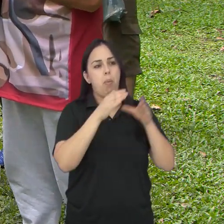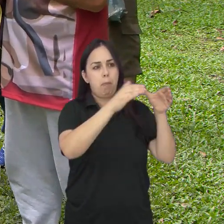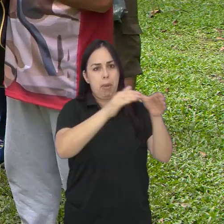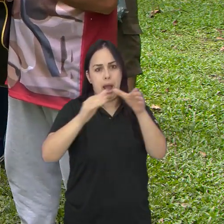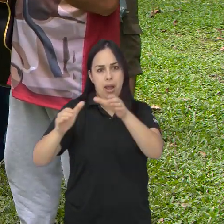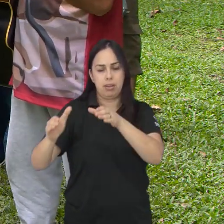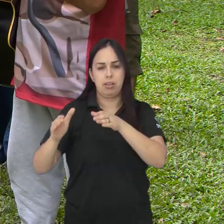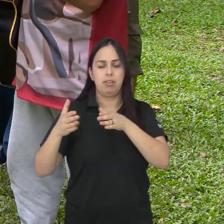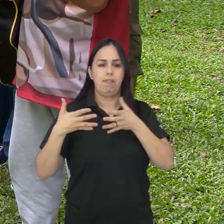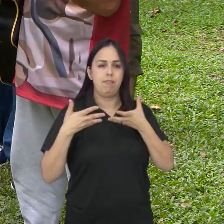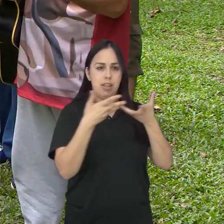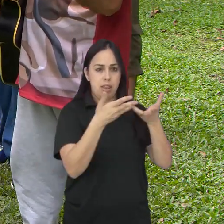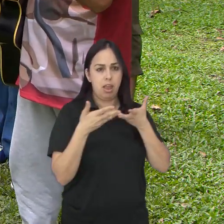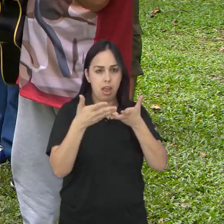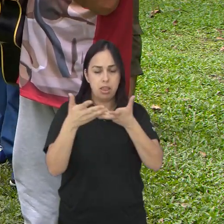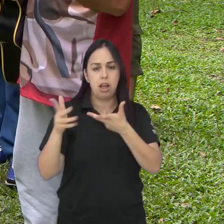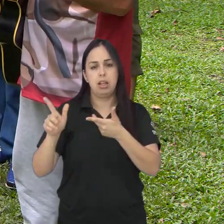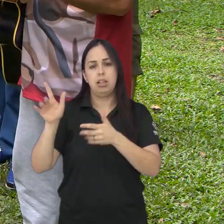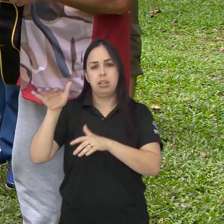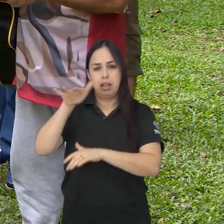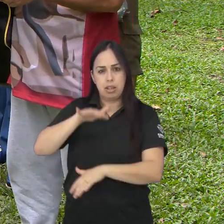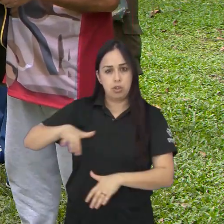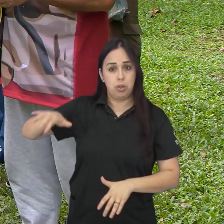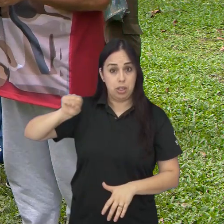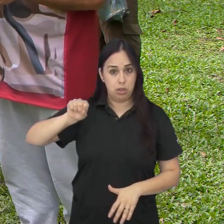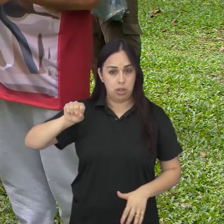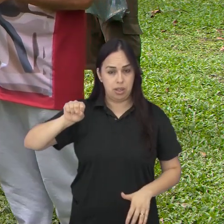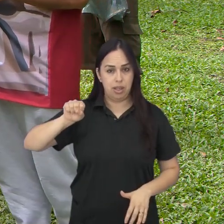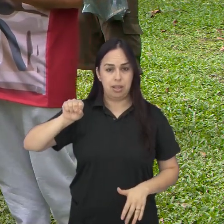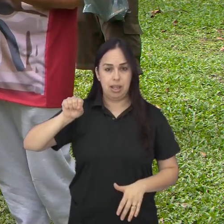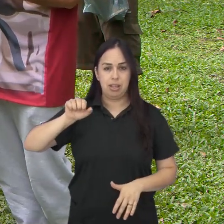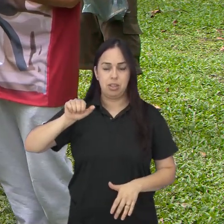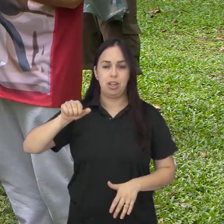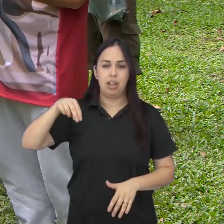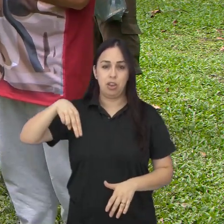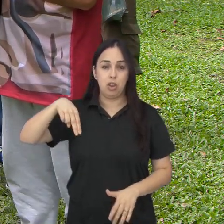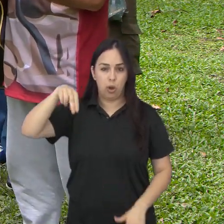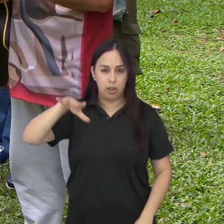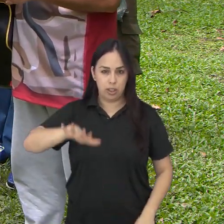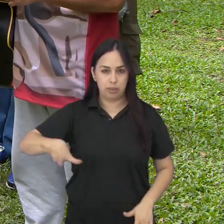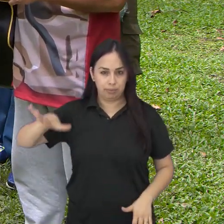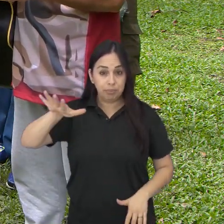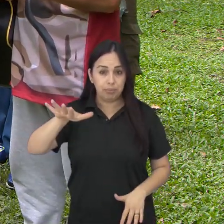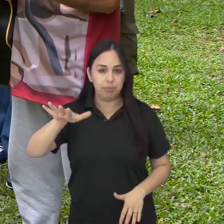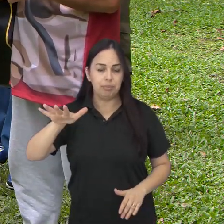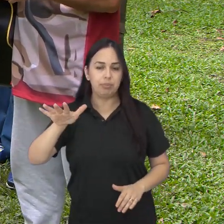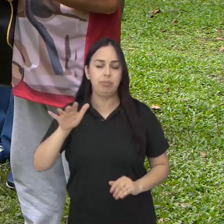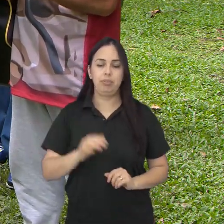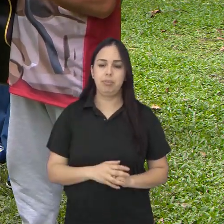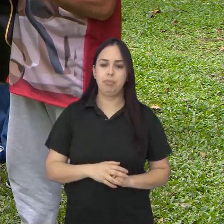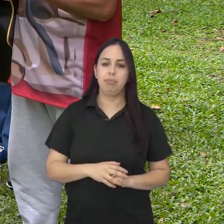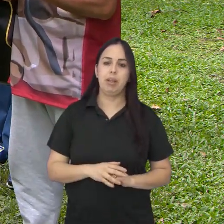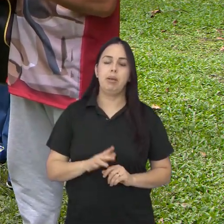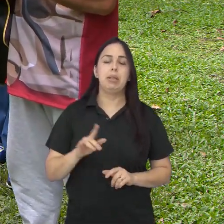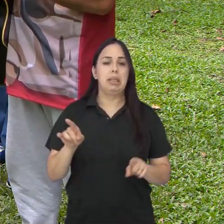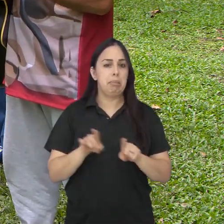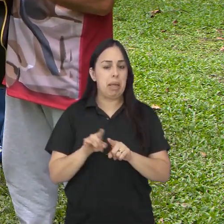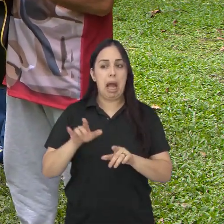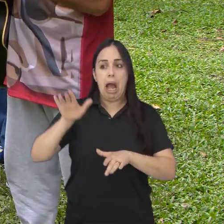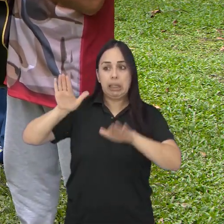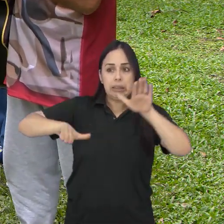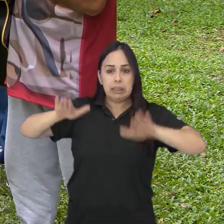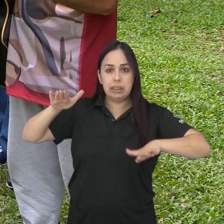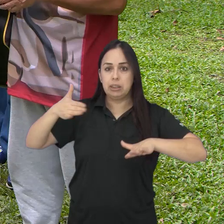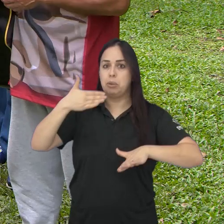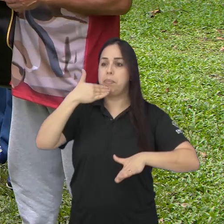visita, que é no bairro do Mirante, dos Freitas. Essa companhia, né? Essa nossa aqui, tá? E muitos outros bairros que